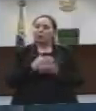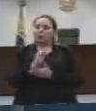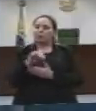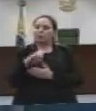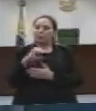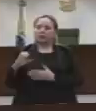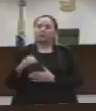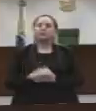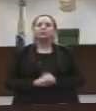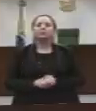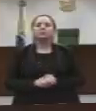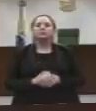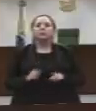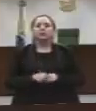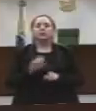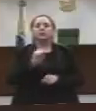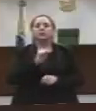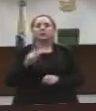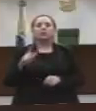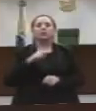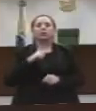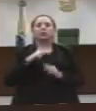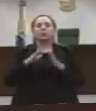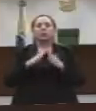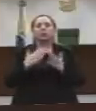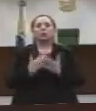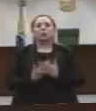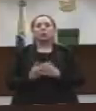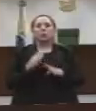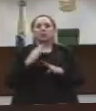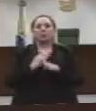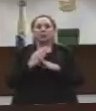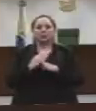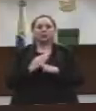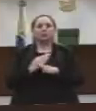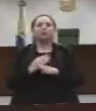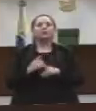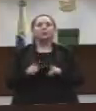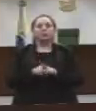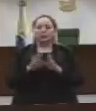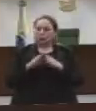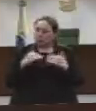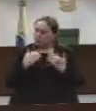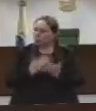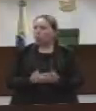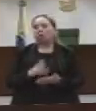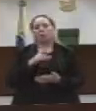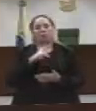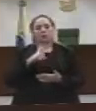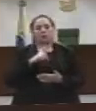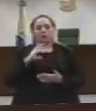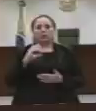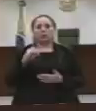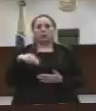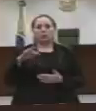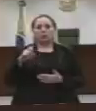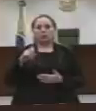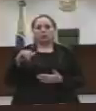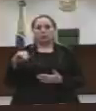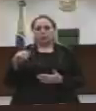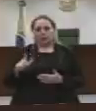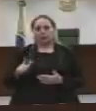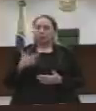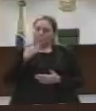Luís temos um Colégio Batista Daniel atos do mesmo jeito Colégio privado confessional penso que esse seja o melhor